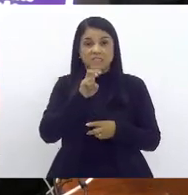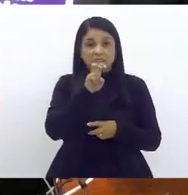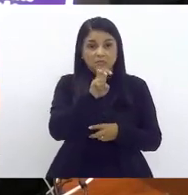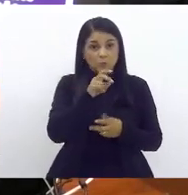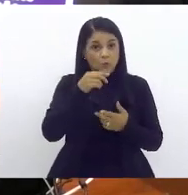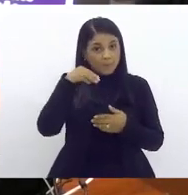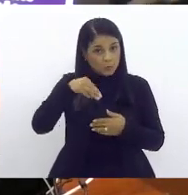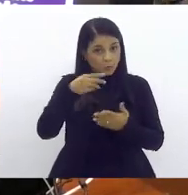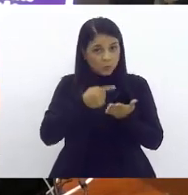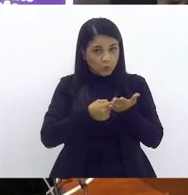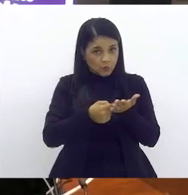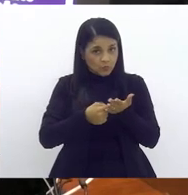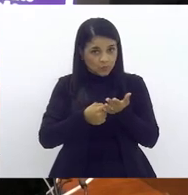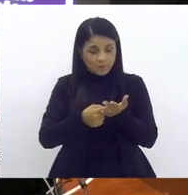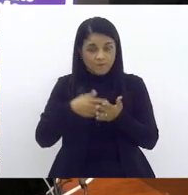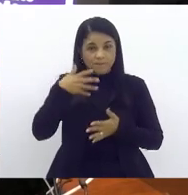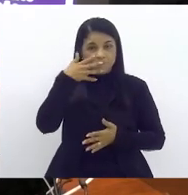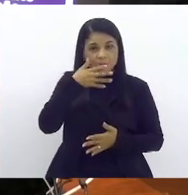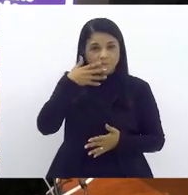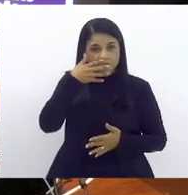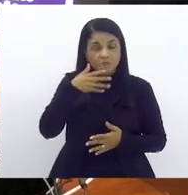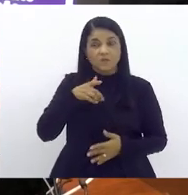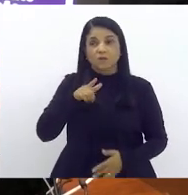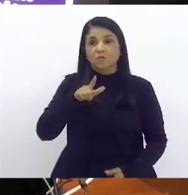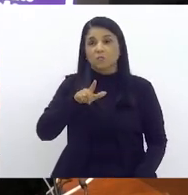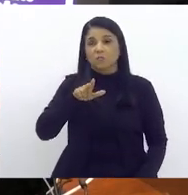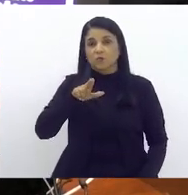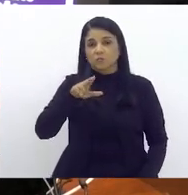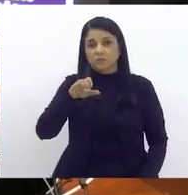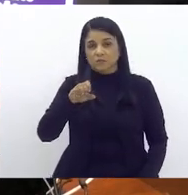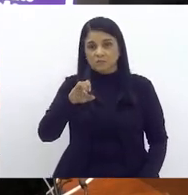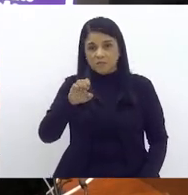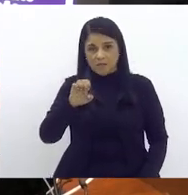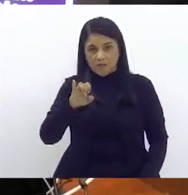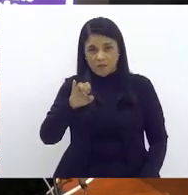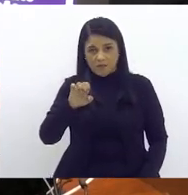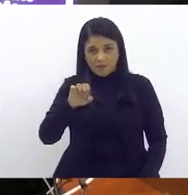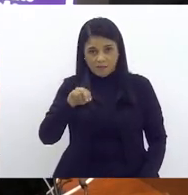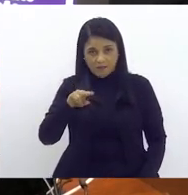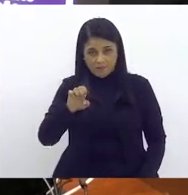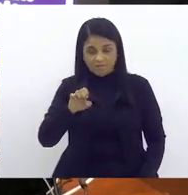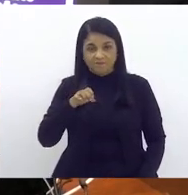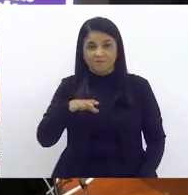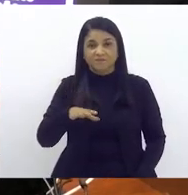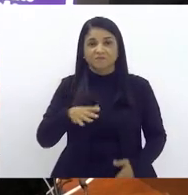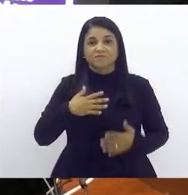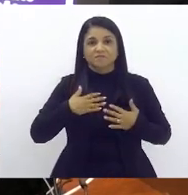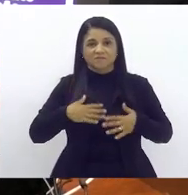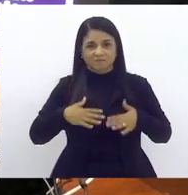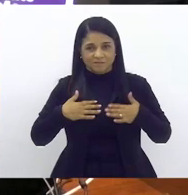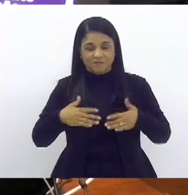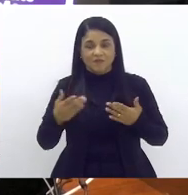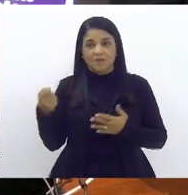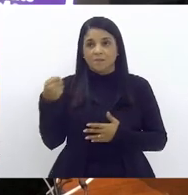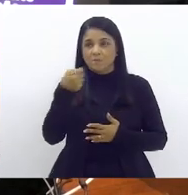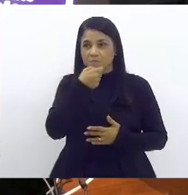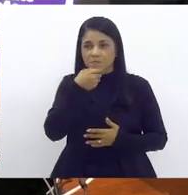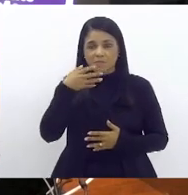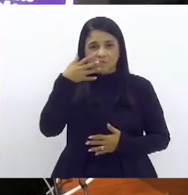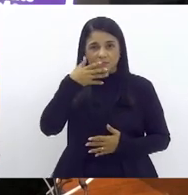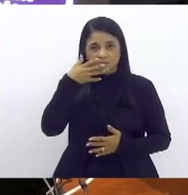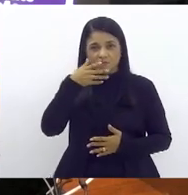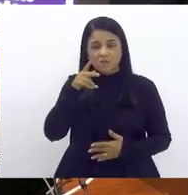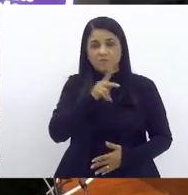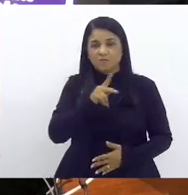deixar a Luciene respirar aqui, e a palavra está com o professor José